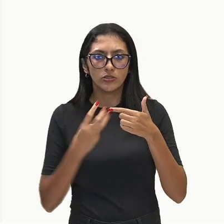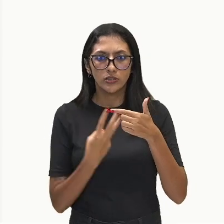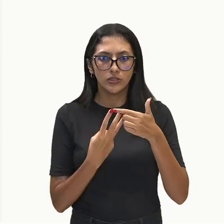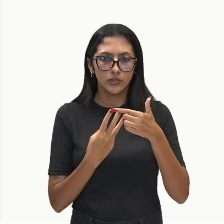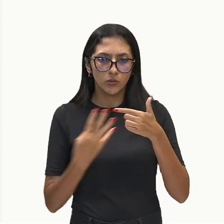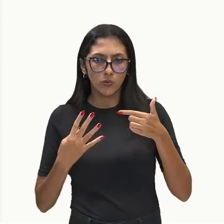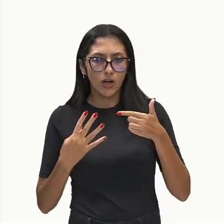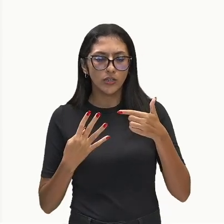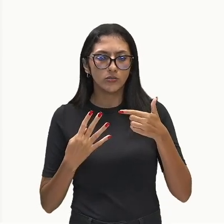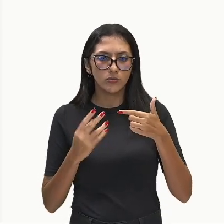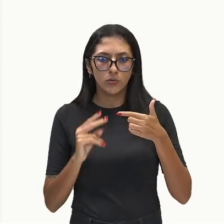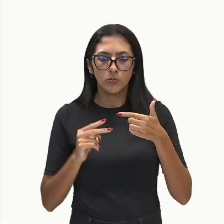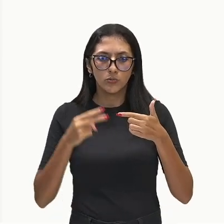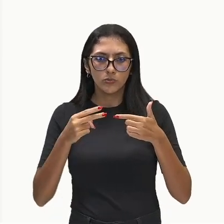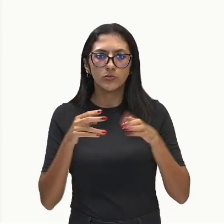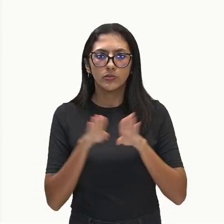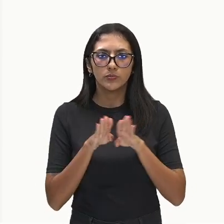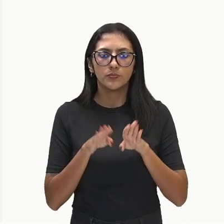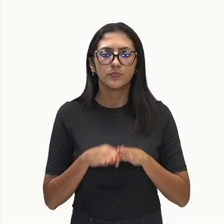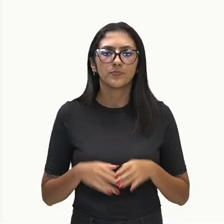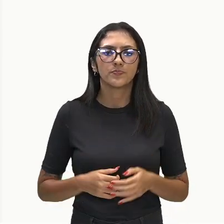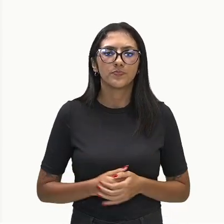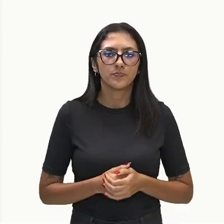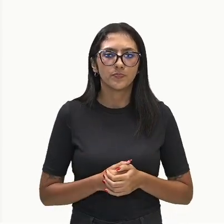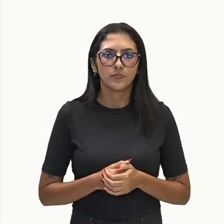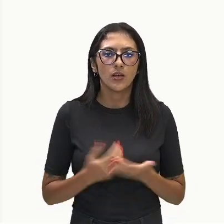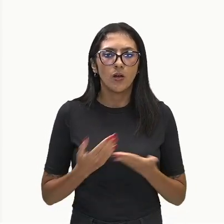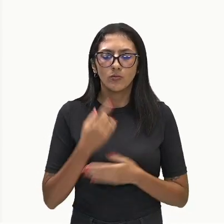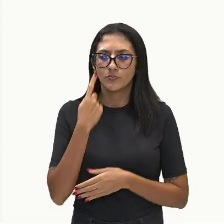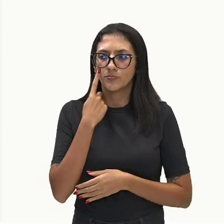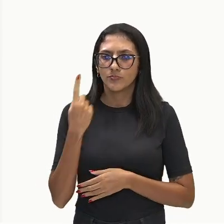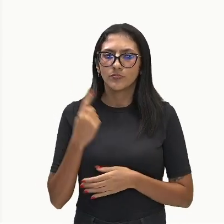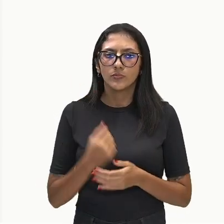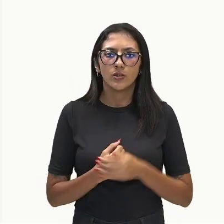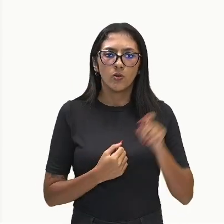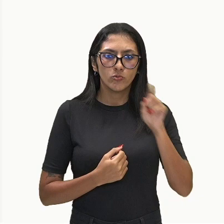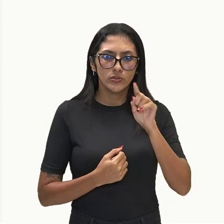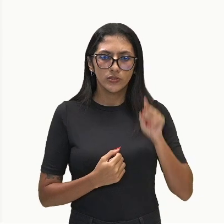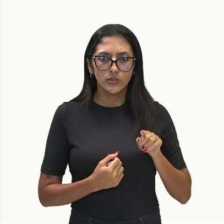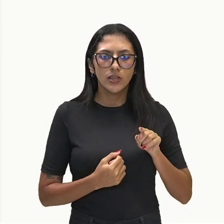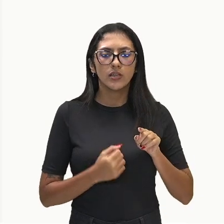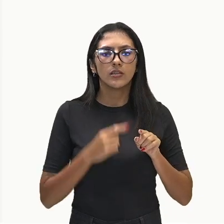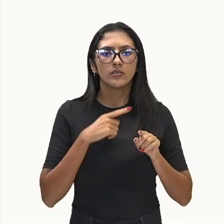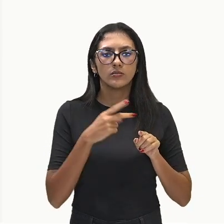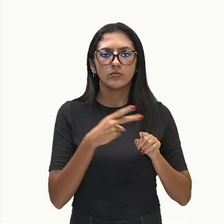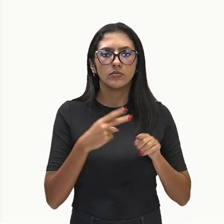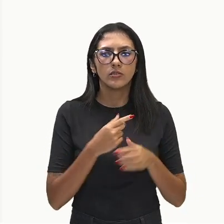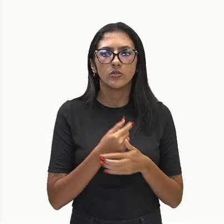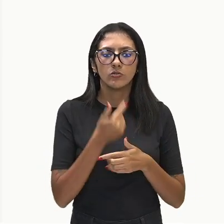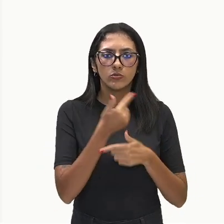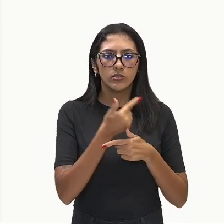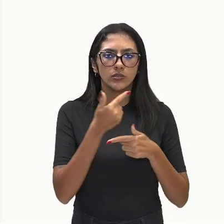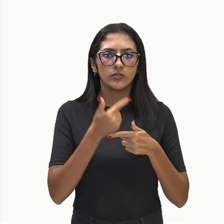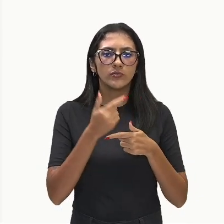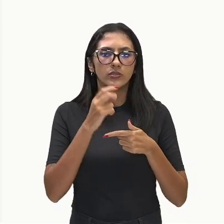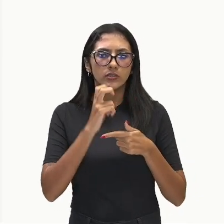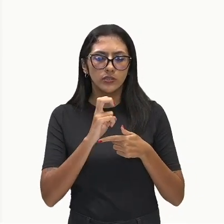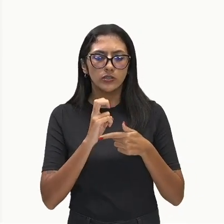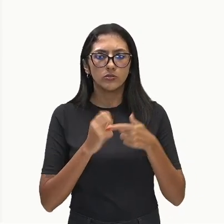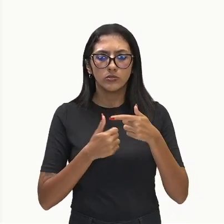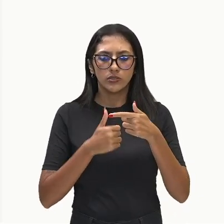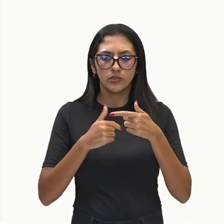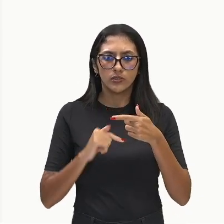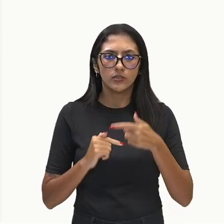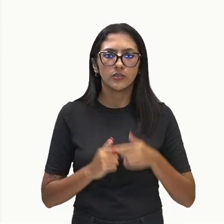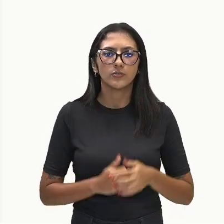2, que dá 17. E vamos guardar agora o valor de z que nós encontramos. Agora só está